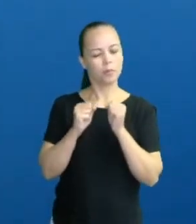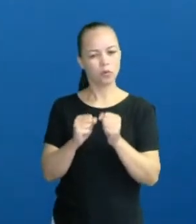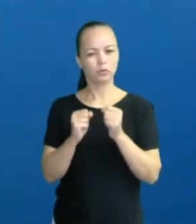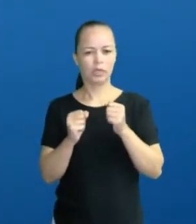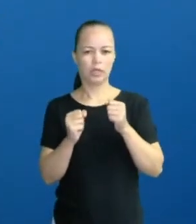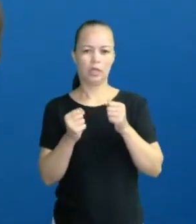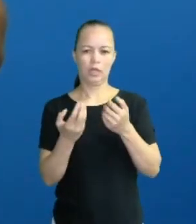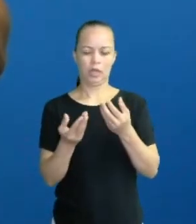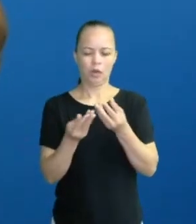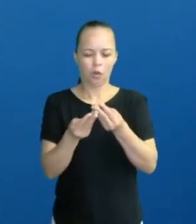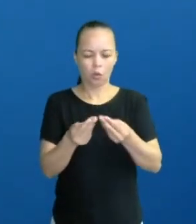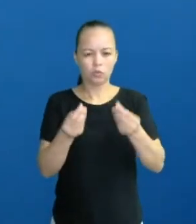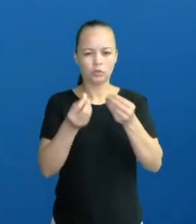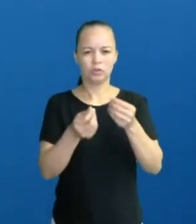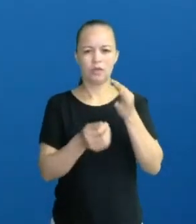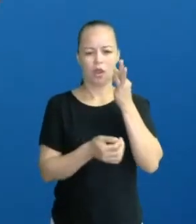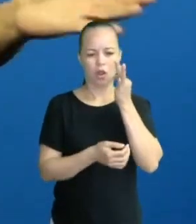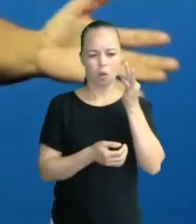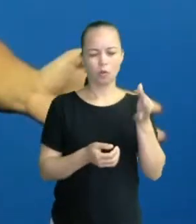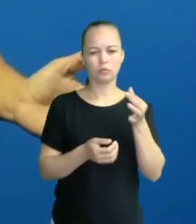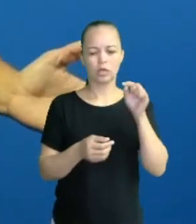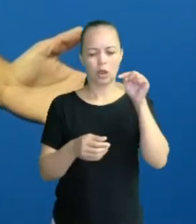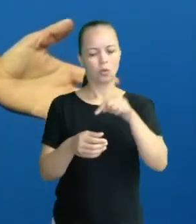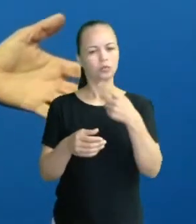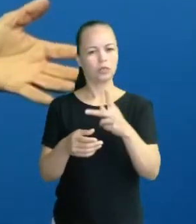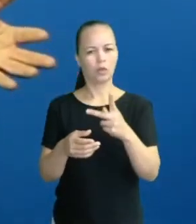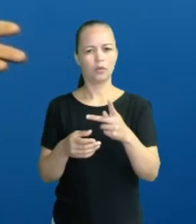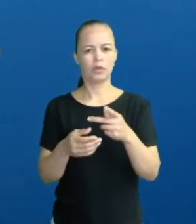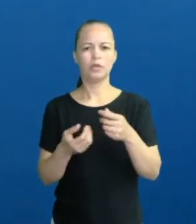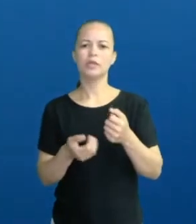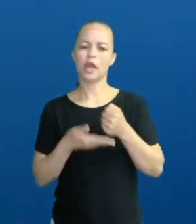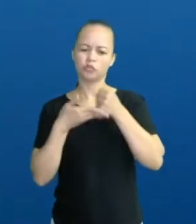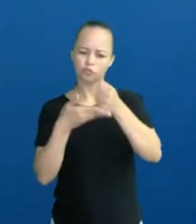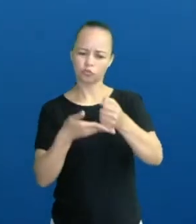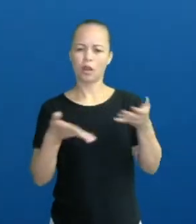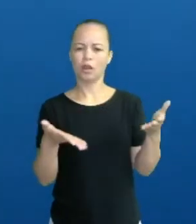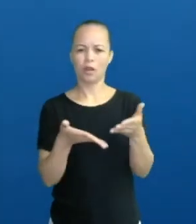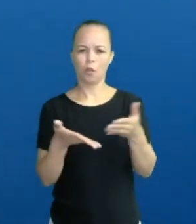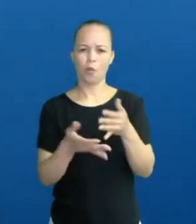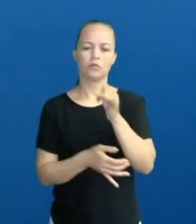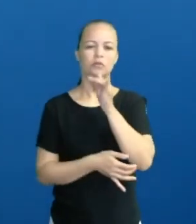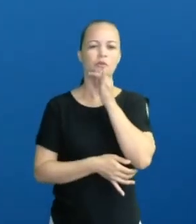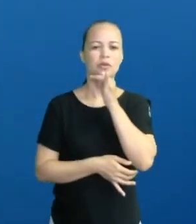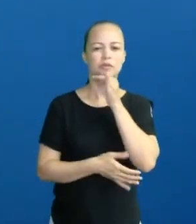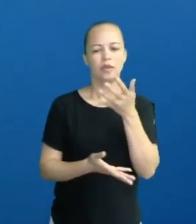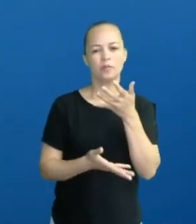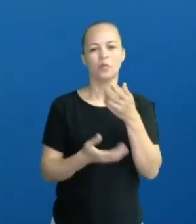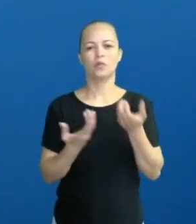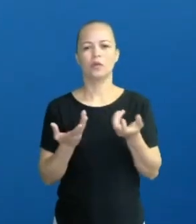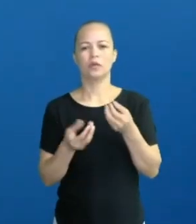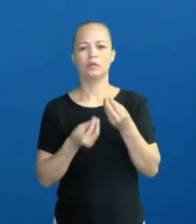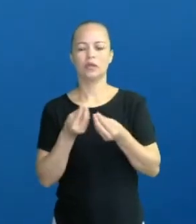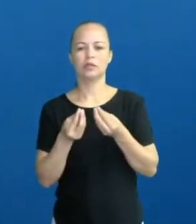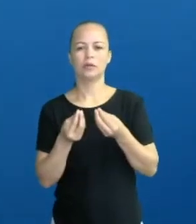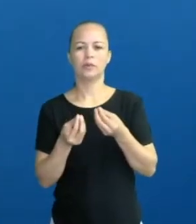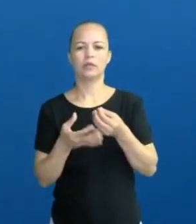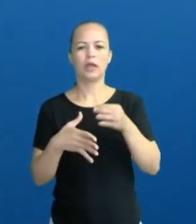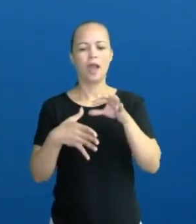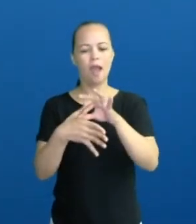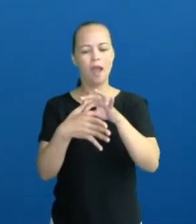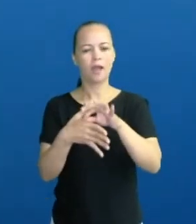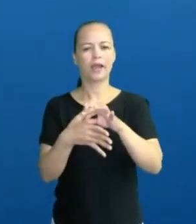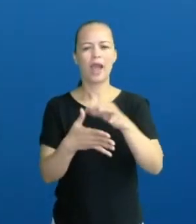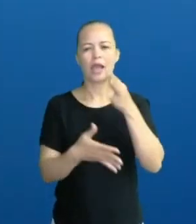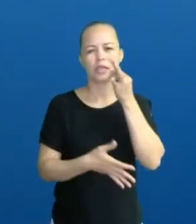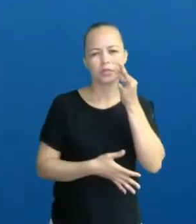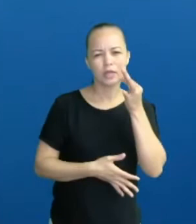mais longo, o sal permitia isso e permite até hoje. Aí o exemplo do nosso bom e velho jabá, nossa carne de charque, né,